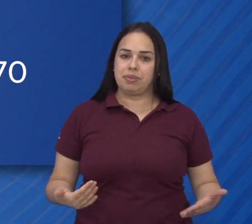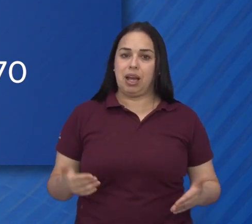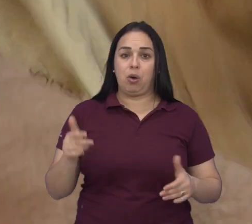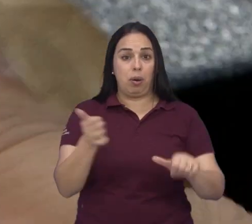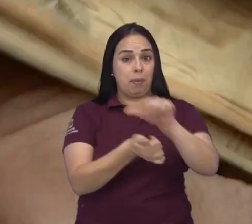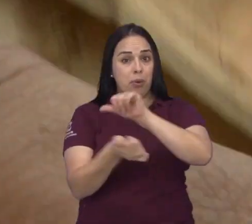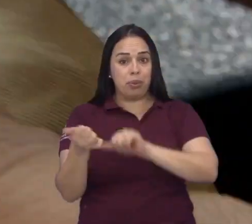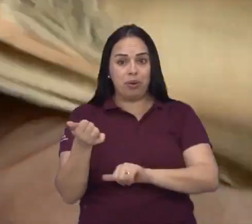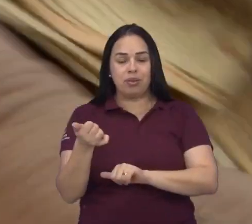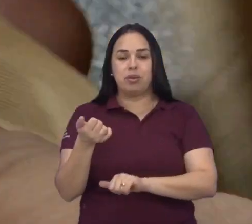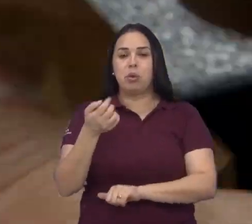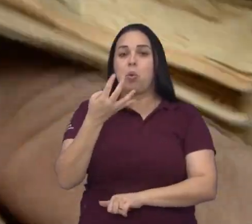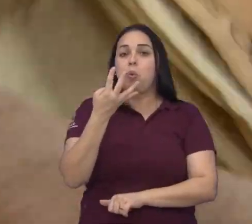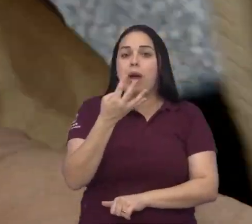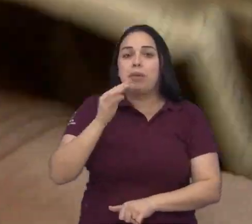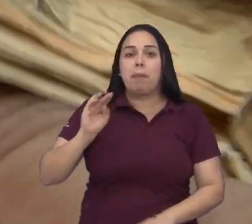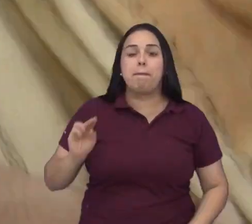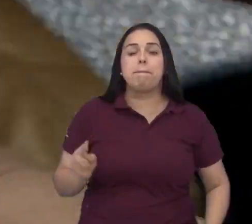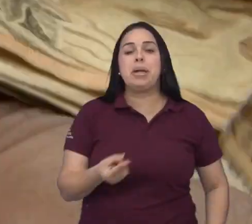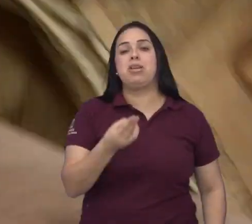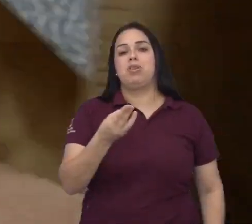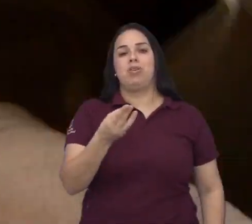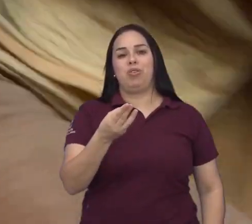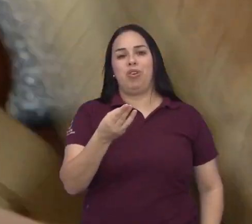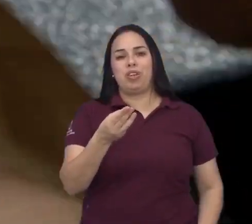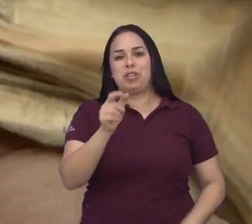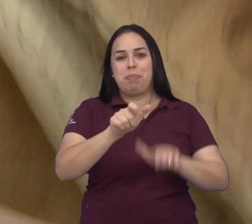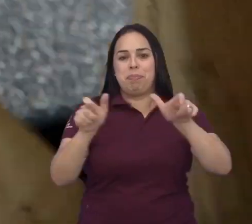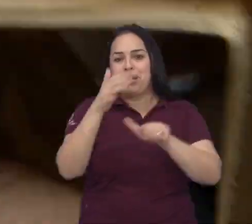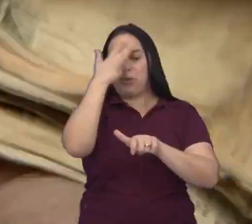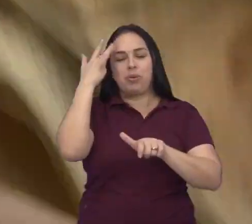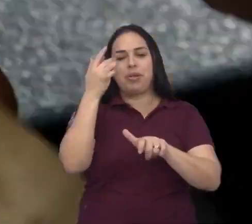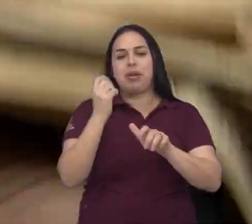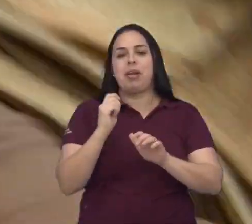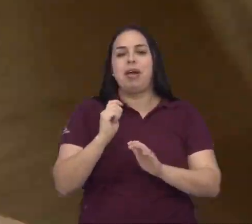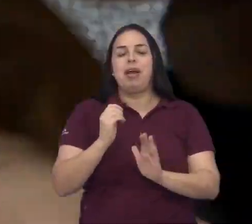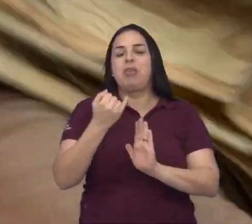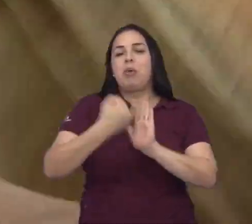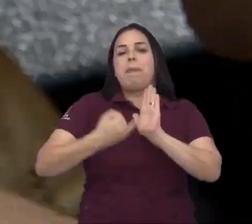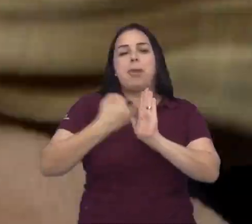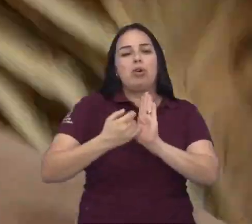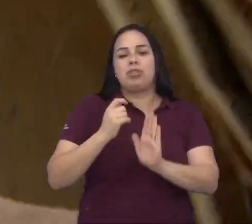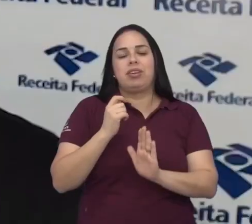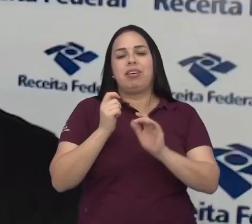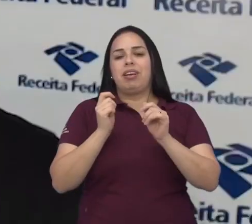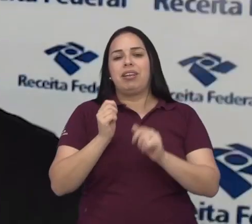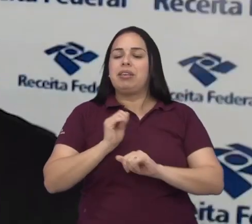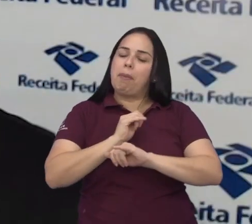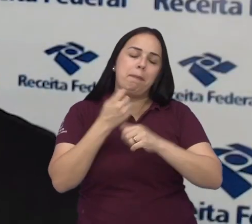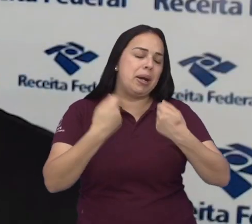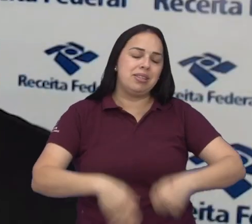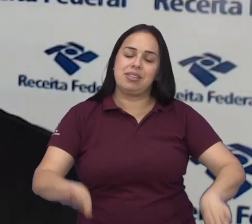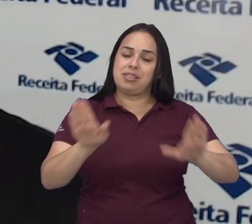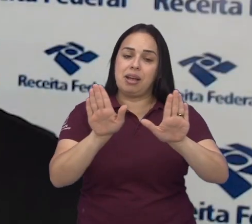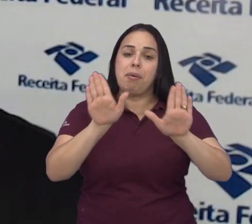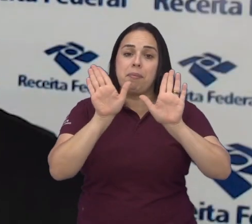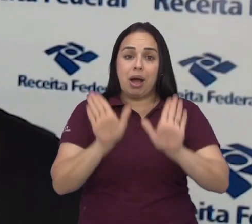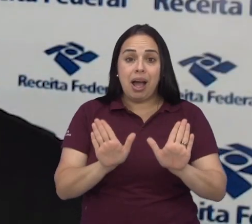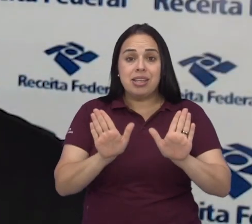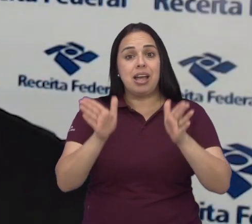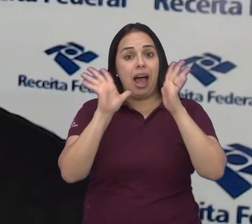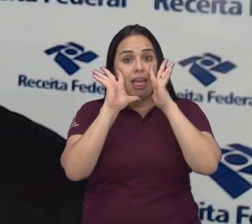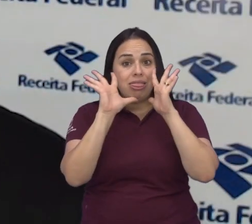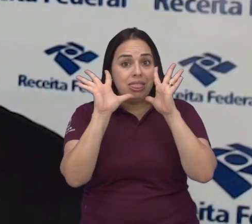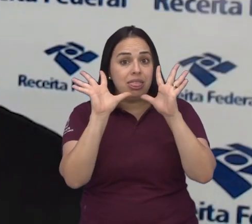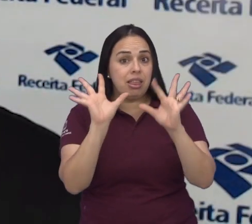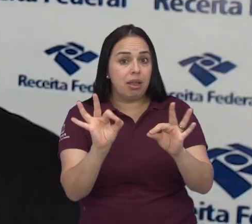28.559,70. Com a correção, 4 milhões de pessoas ficam desobrigadas de declarar. O analista da Receita afirma